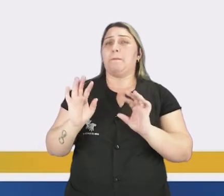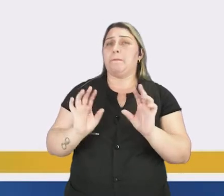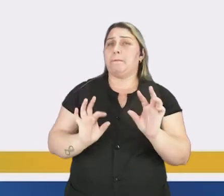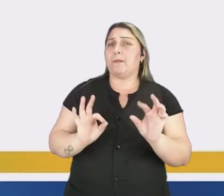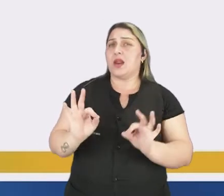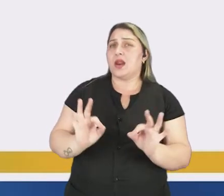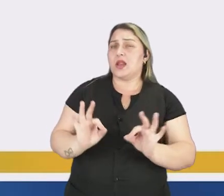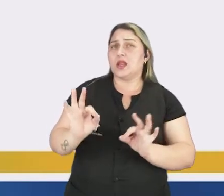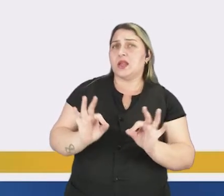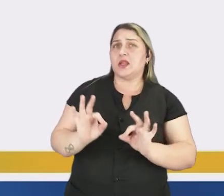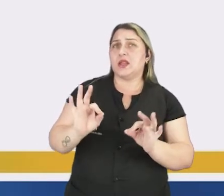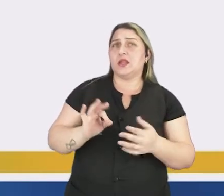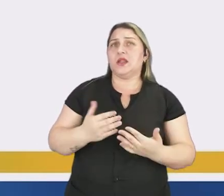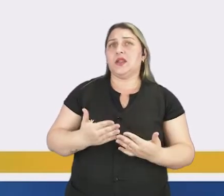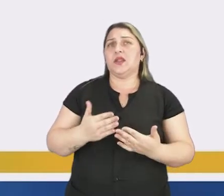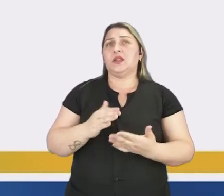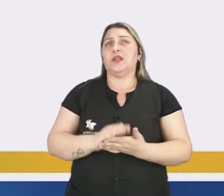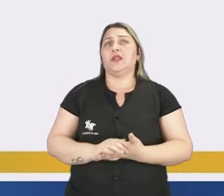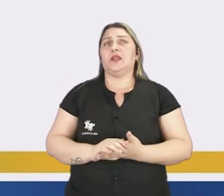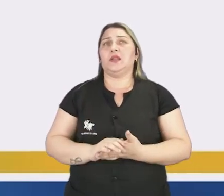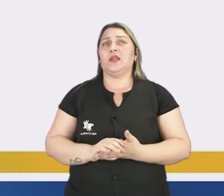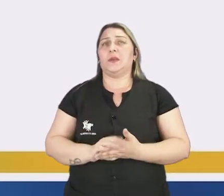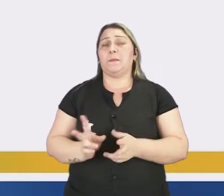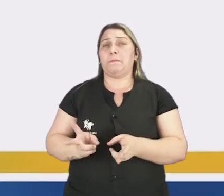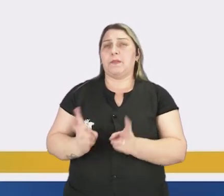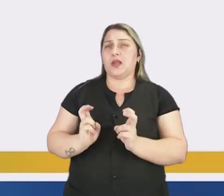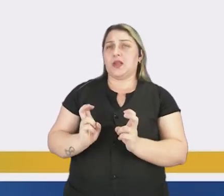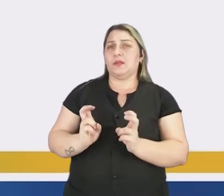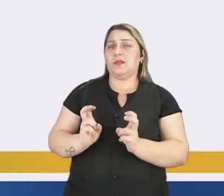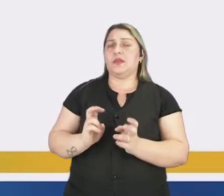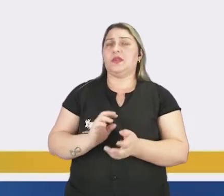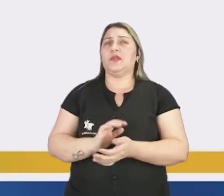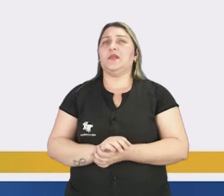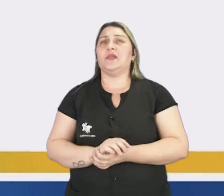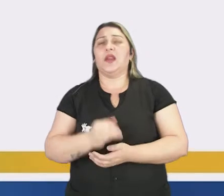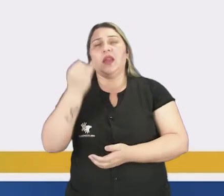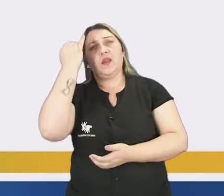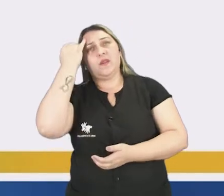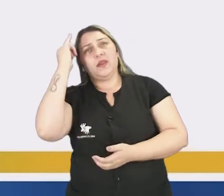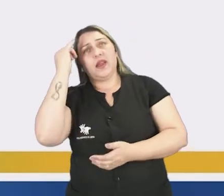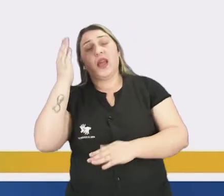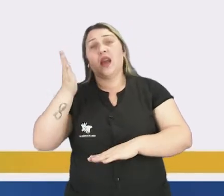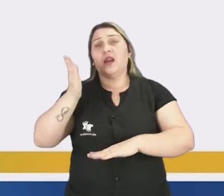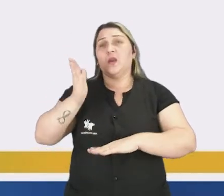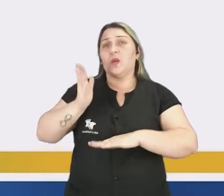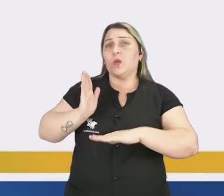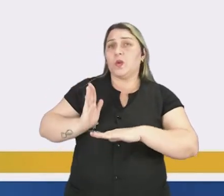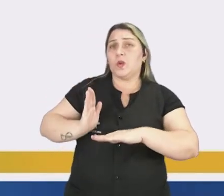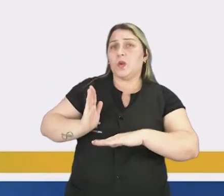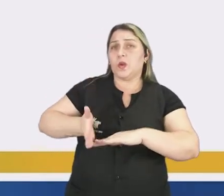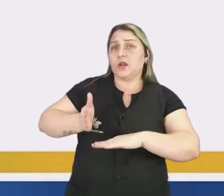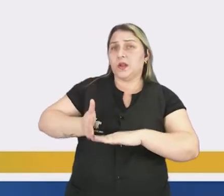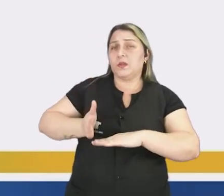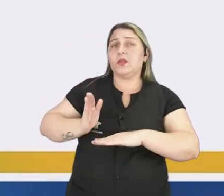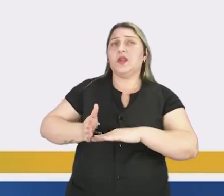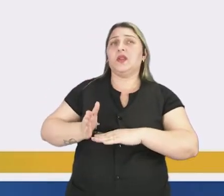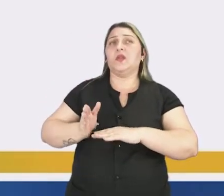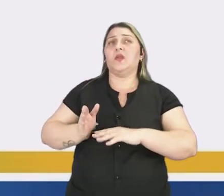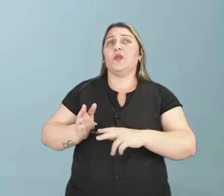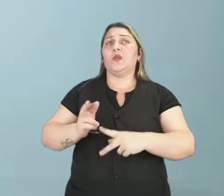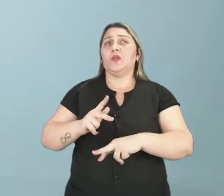planejada e a obsolescência perceptível, né? Isso é uma ideia contemporânea, ou seja, os produtos eles